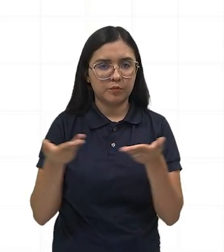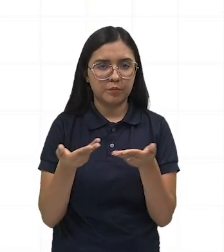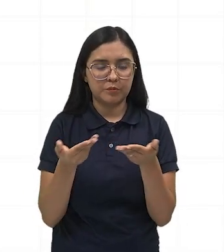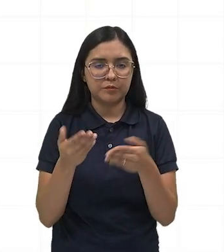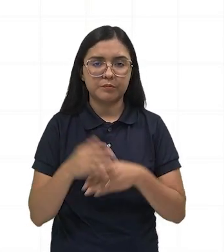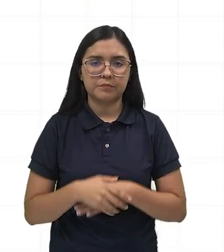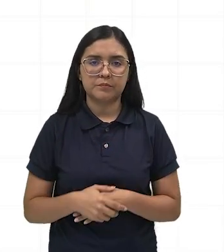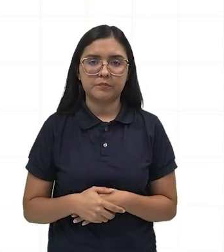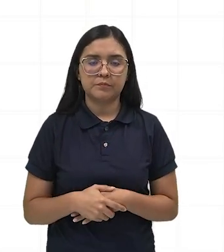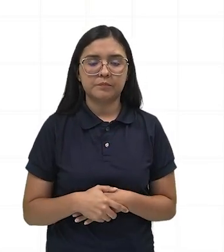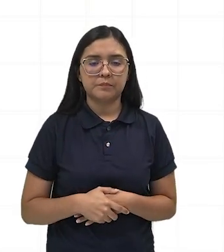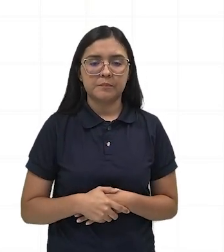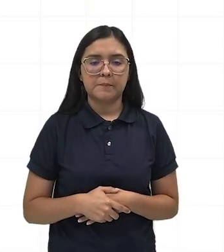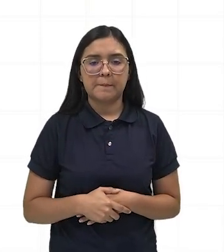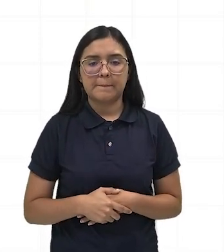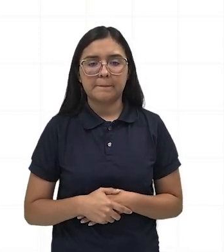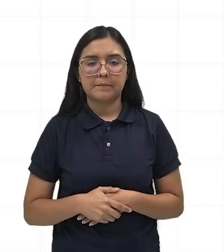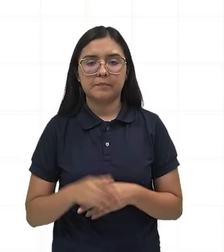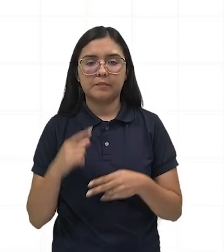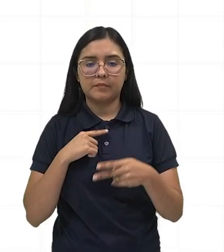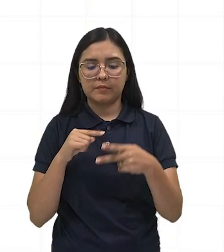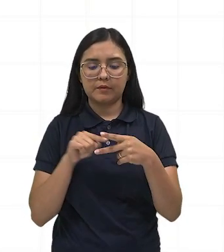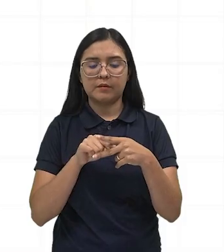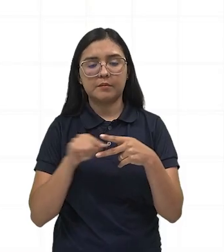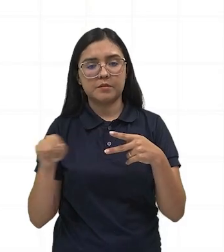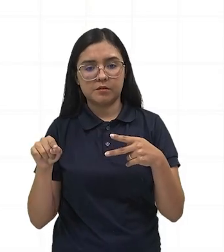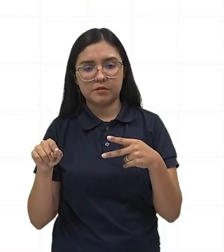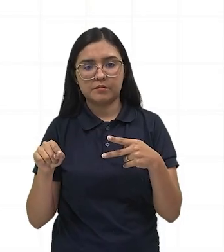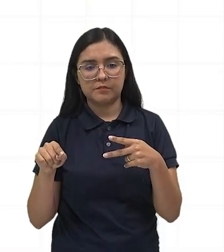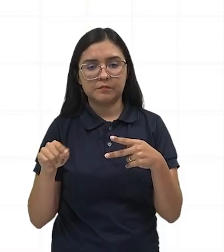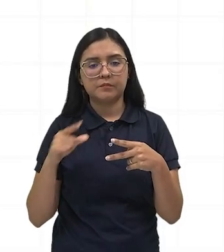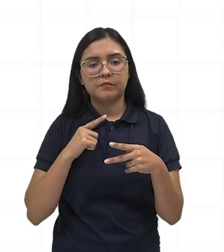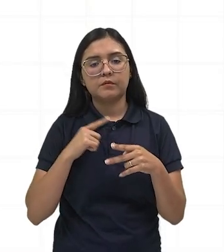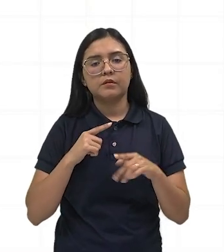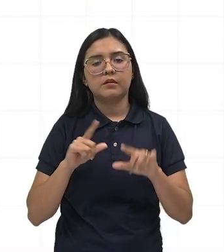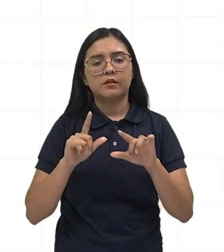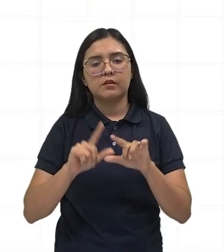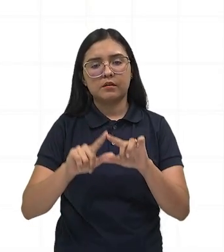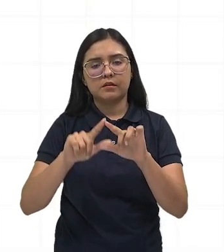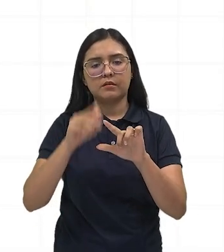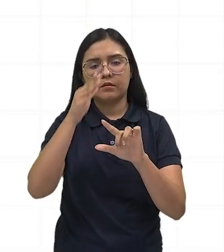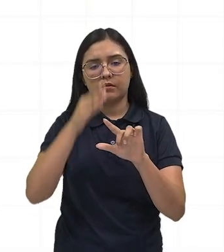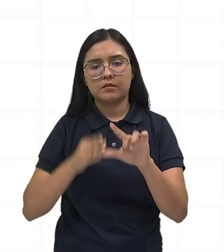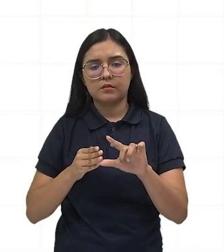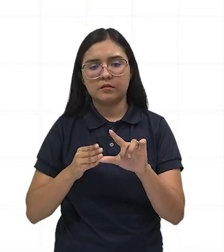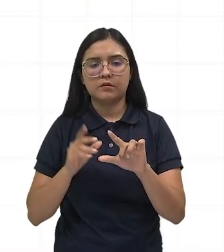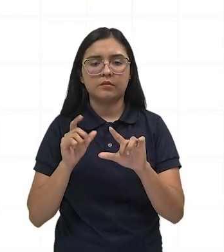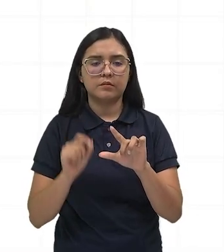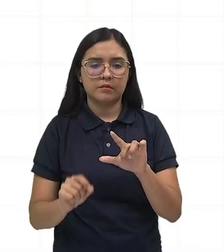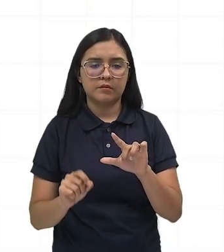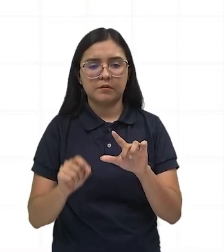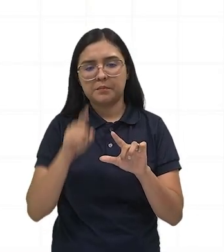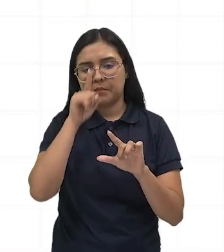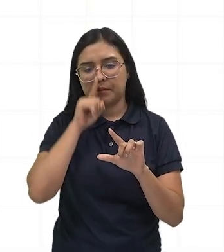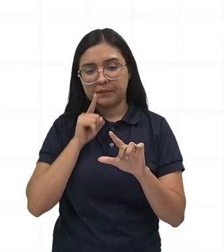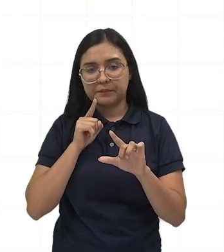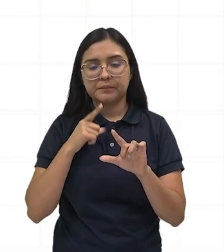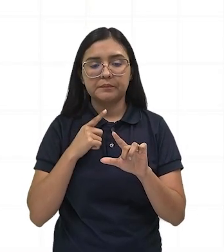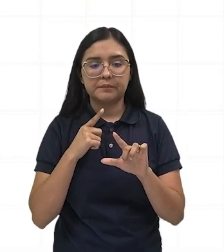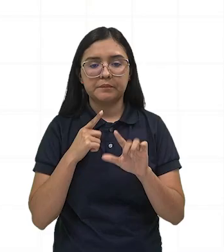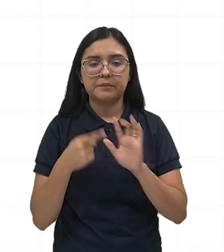A nossa bissetriz, aqui representado pelo amarelinho, ó, corta um